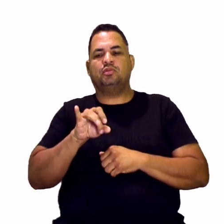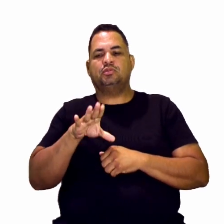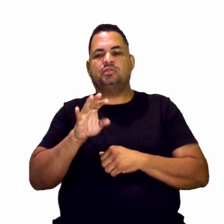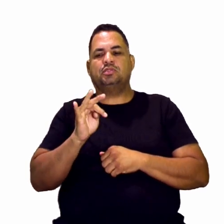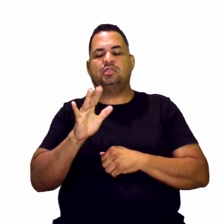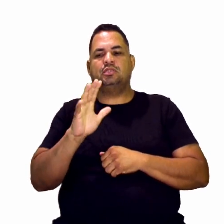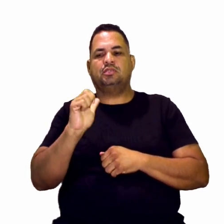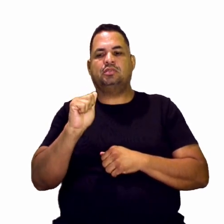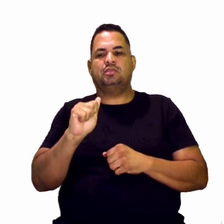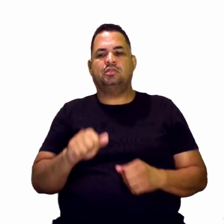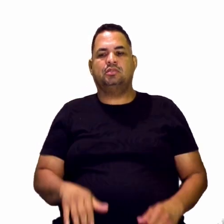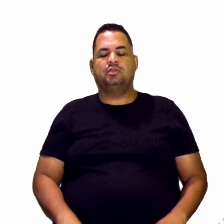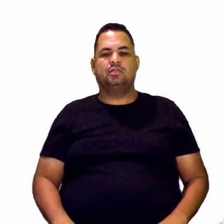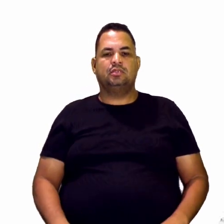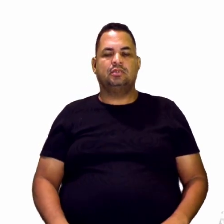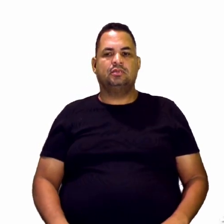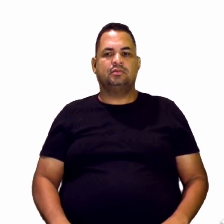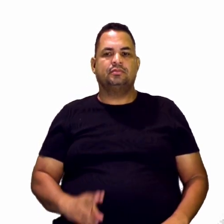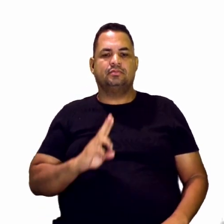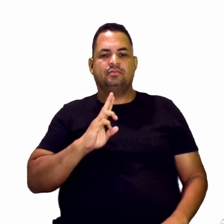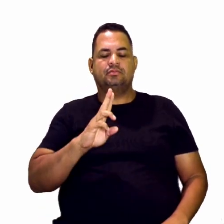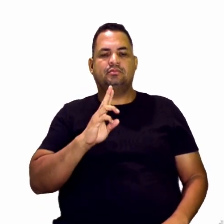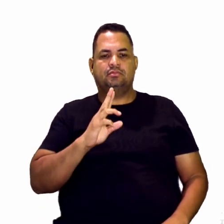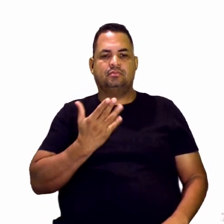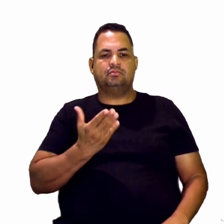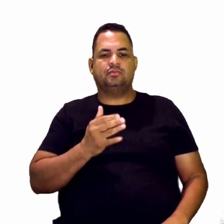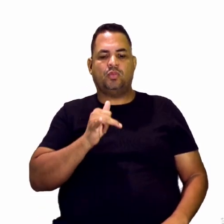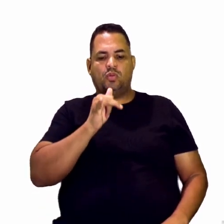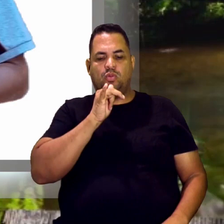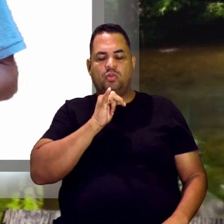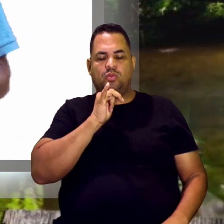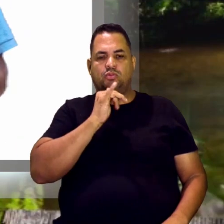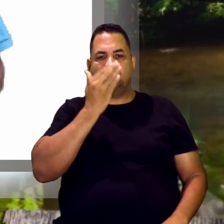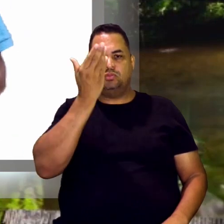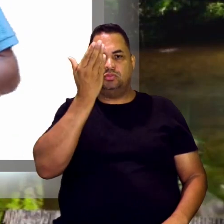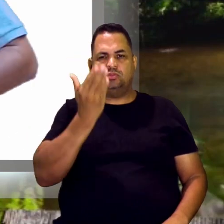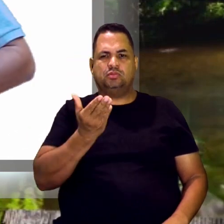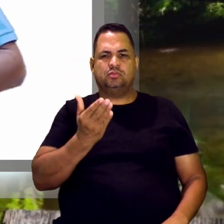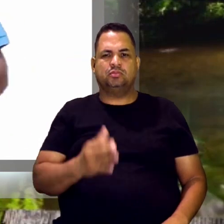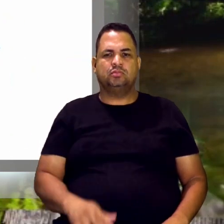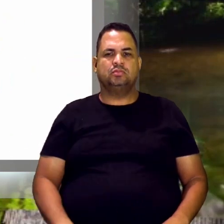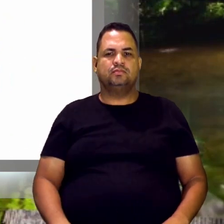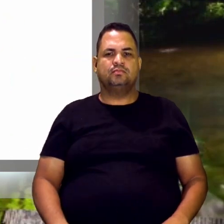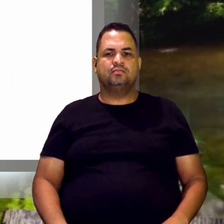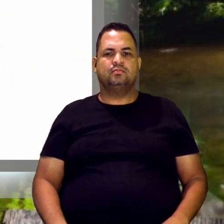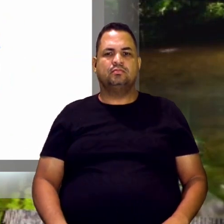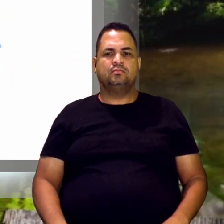mim. Eu sempre gosto de dar esse exemplo com relação à